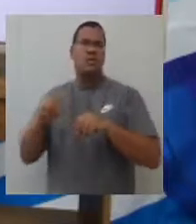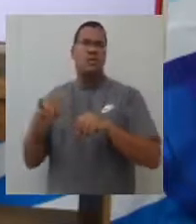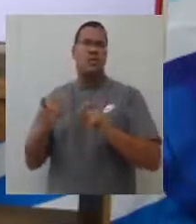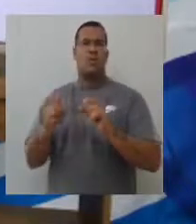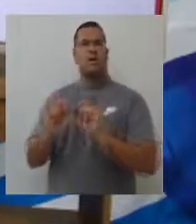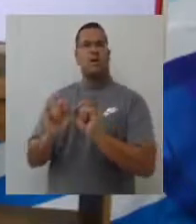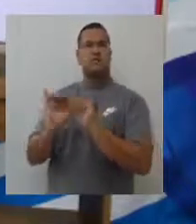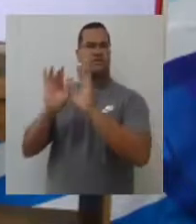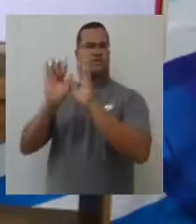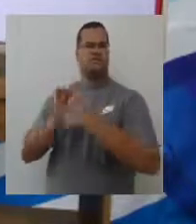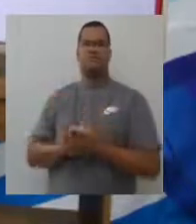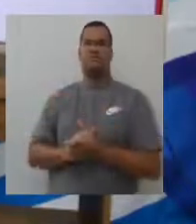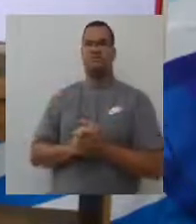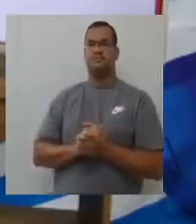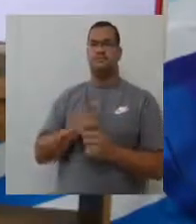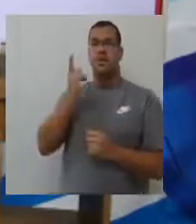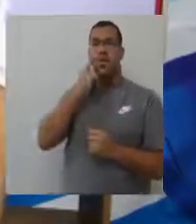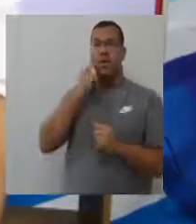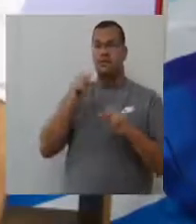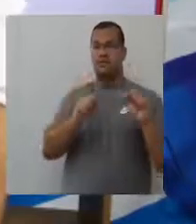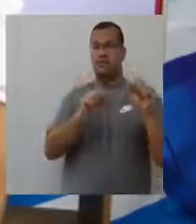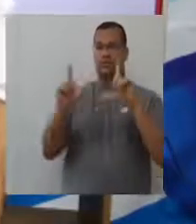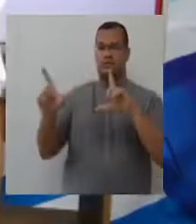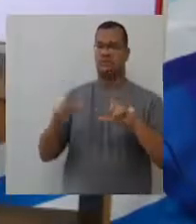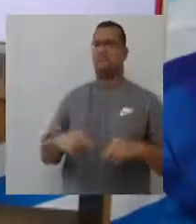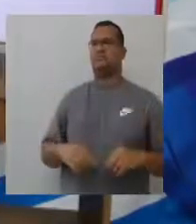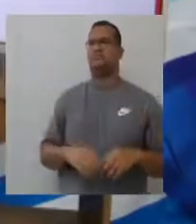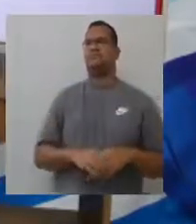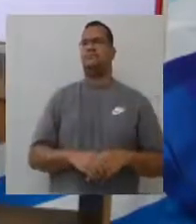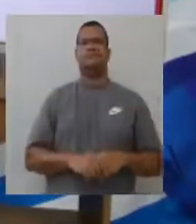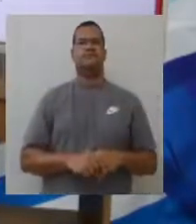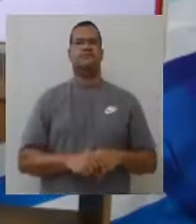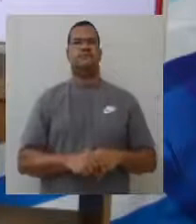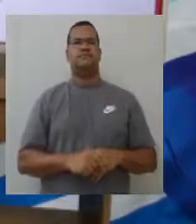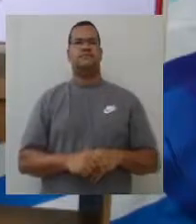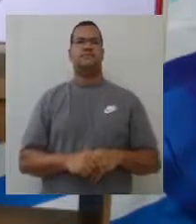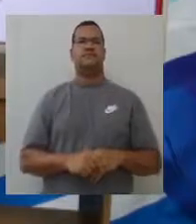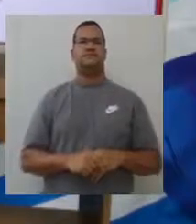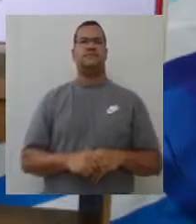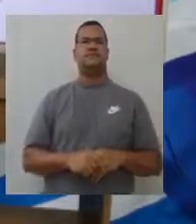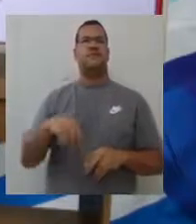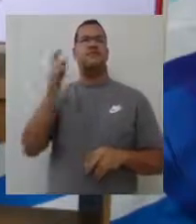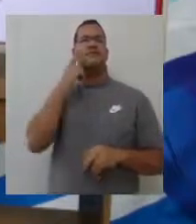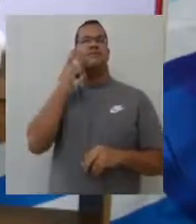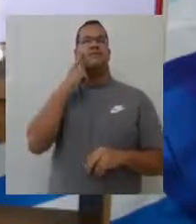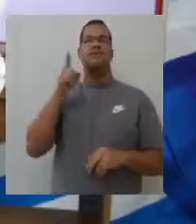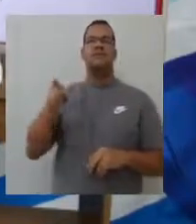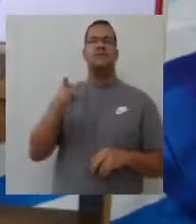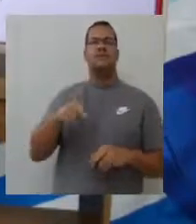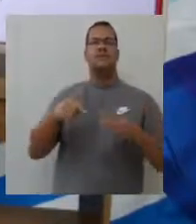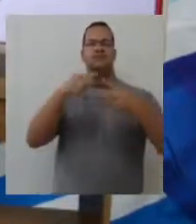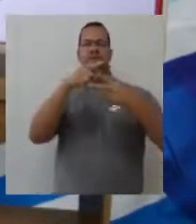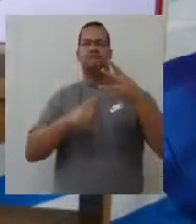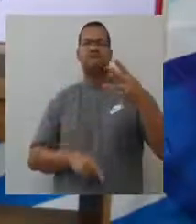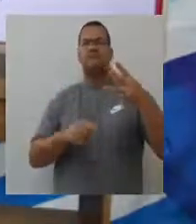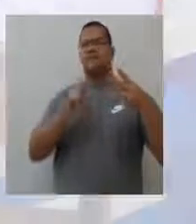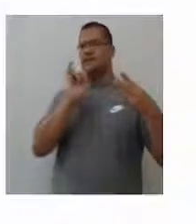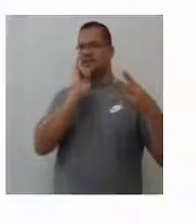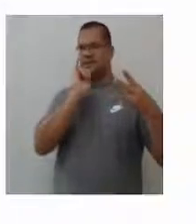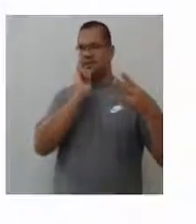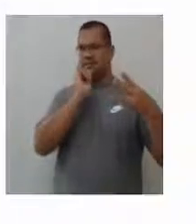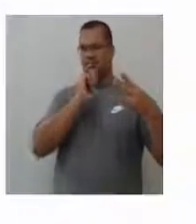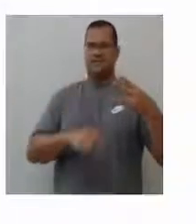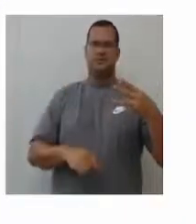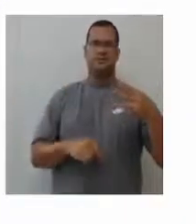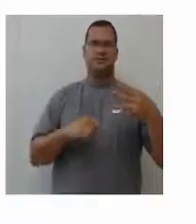Se liga aí. Olha aí o slide. Veja aí. Veja só esses 3 exemplos aí. Liga